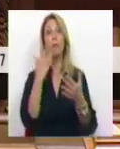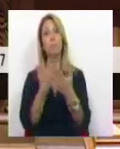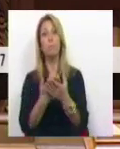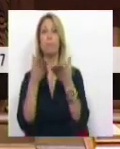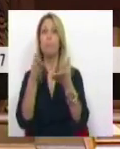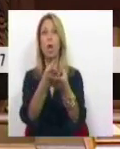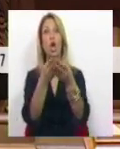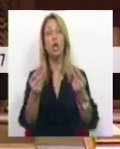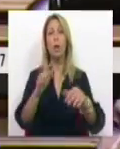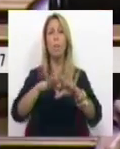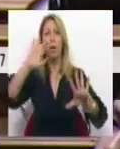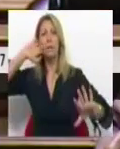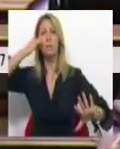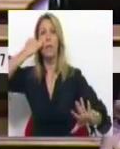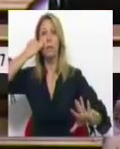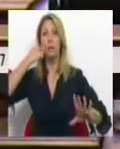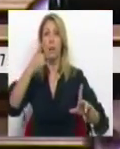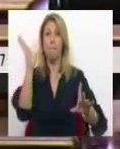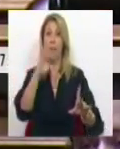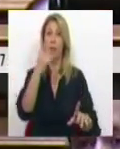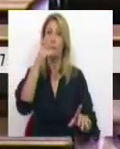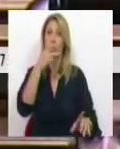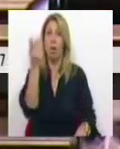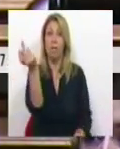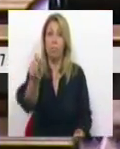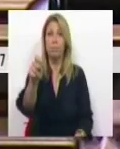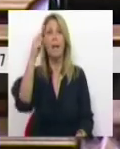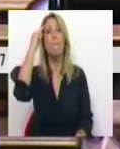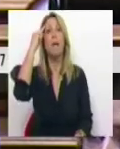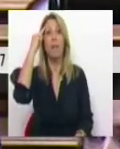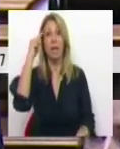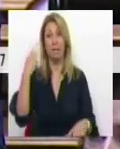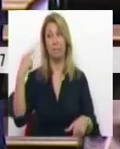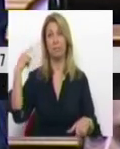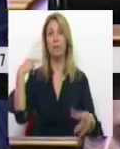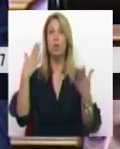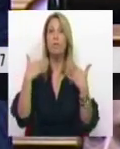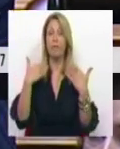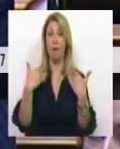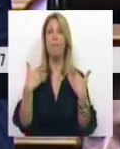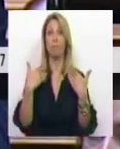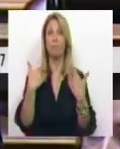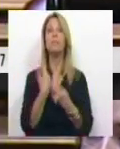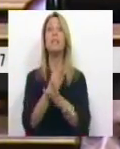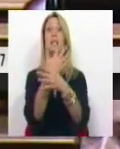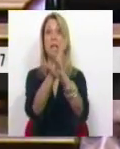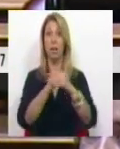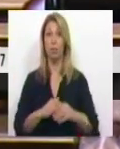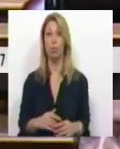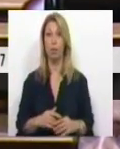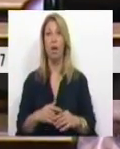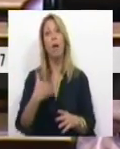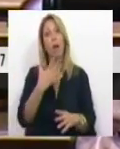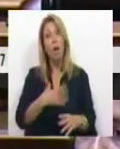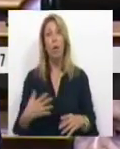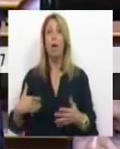face aos prejuízos de mais uma tragédia que se abateu sobre a Madeira neste verão. Os incêndios. Gostaríamos que os meios